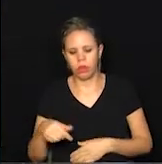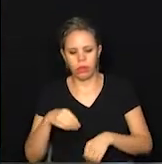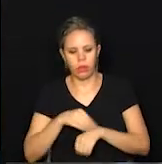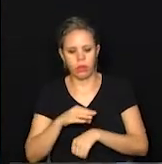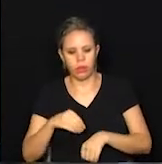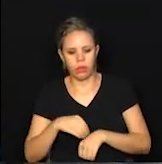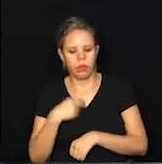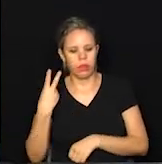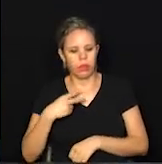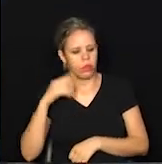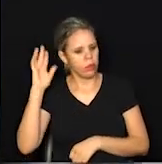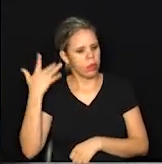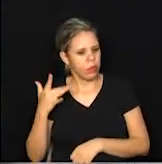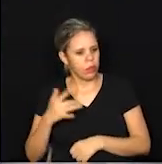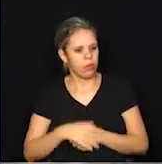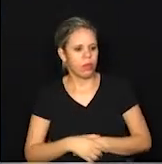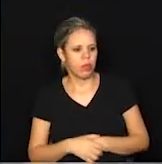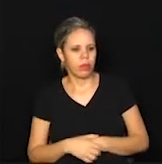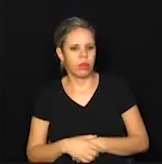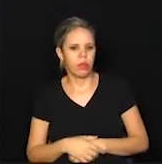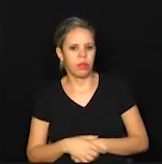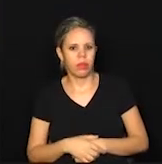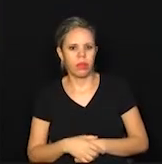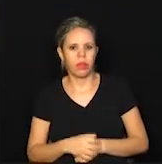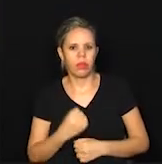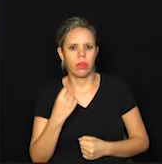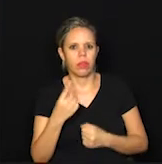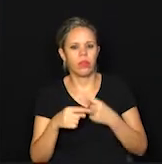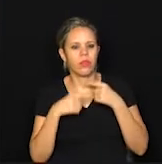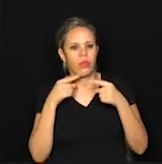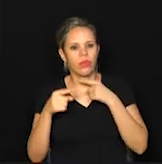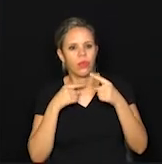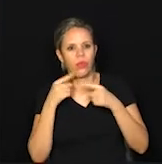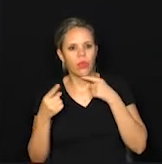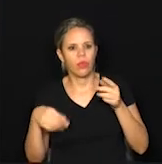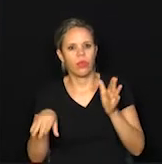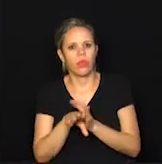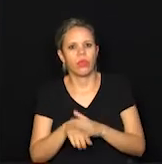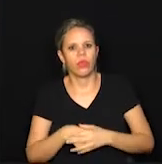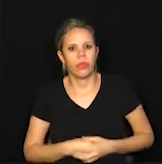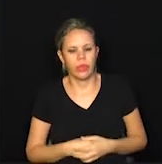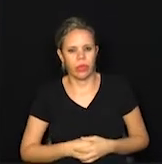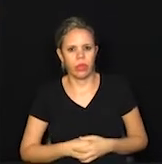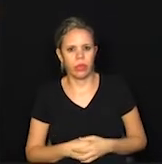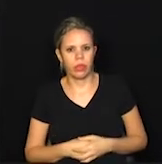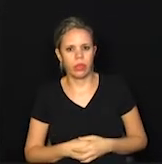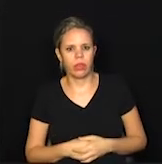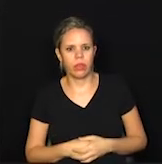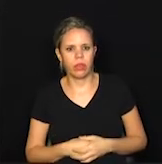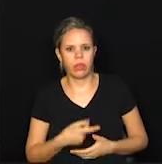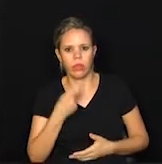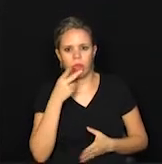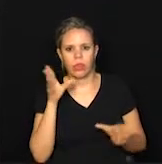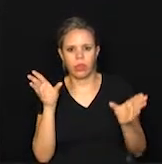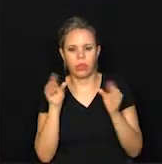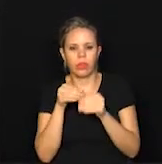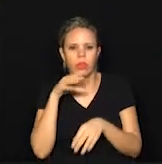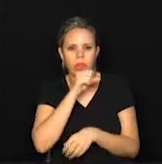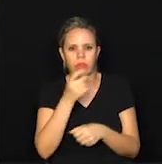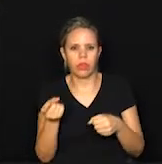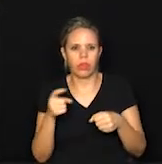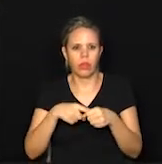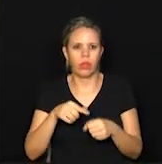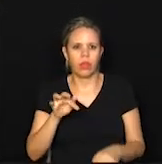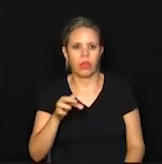para a vereadora Guida, algumas questões aqui que vieram, né? Vou fazer uma fala rápida para a gente voltar ao Fernando,